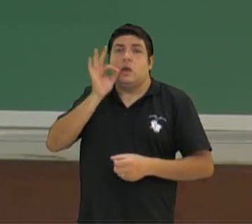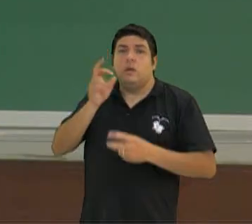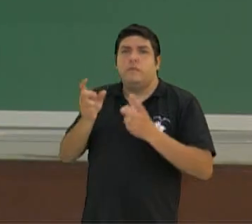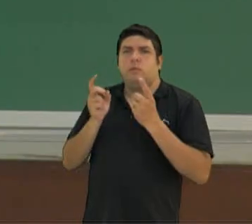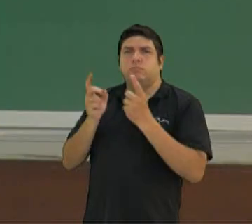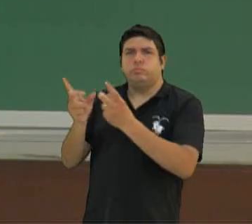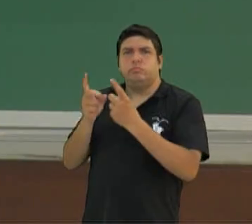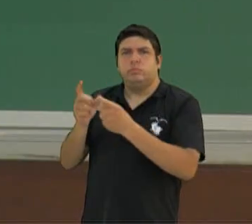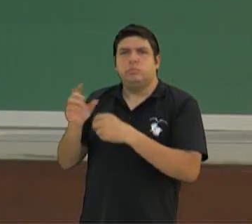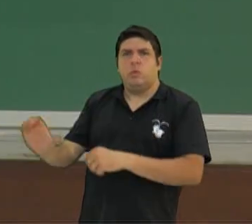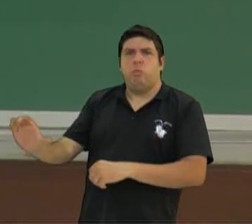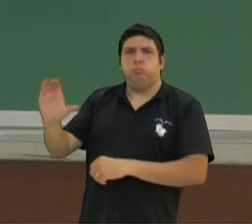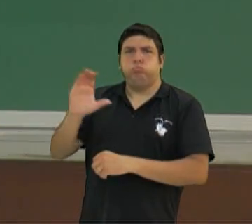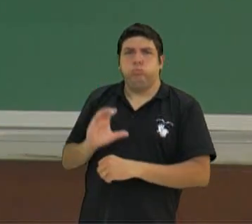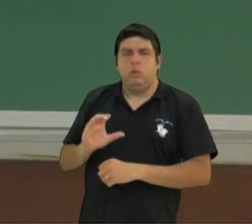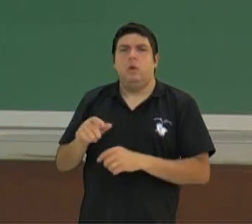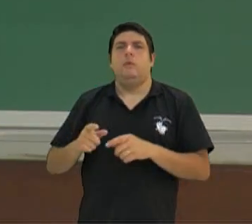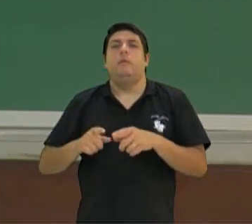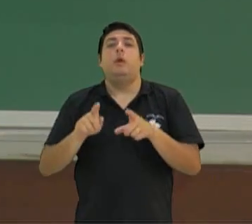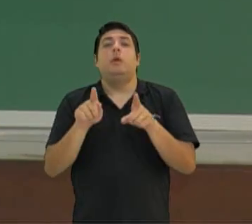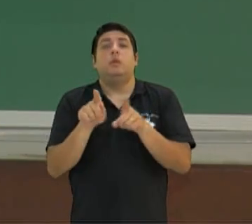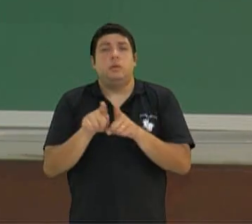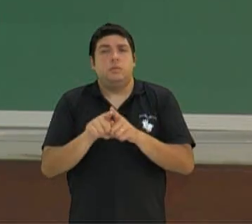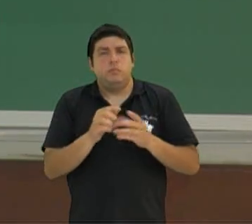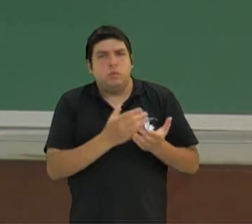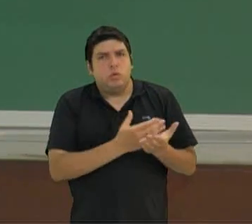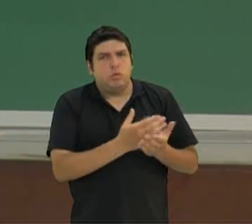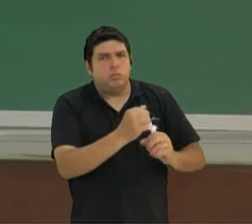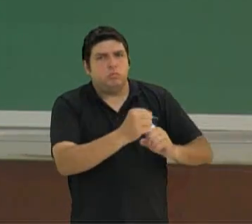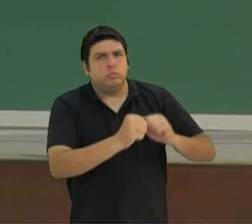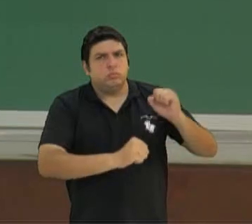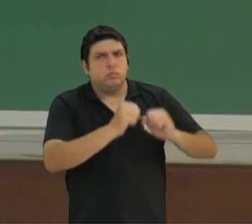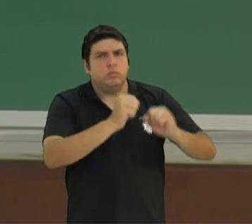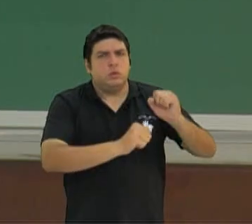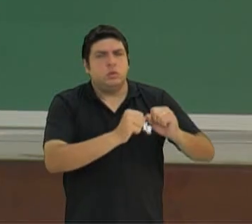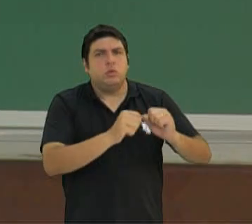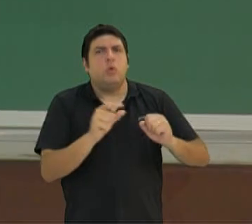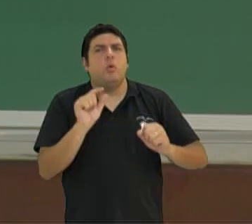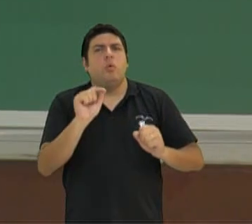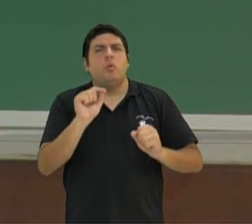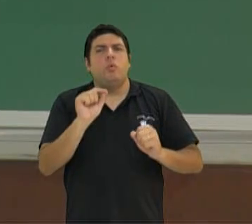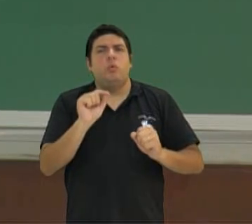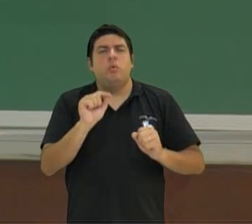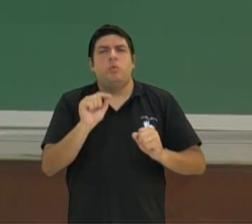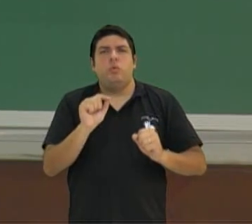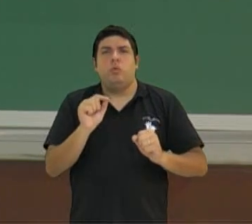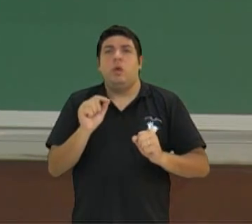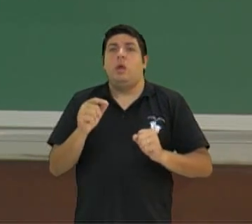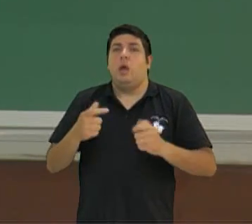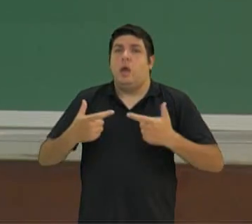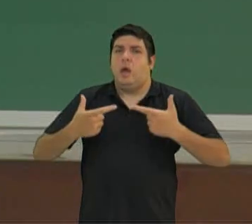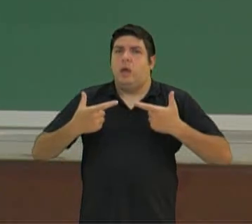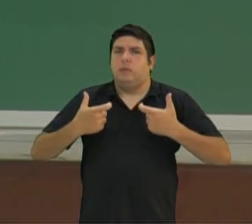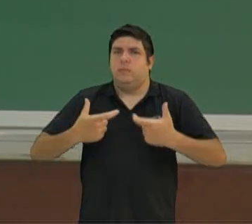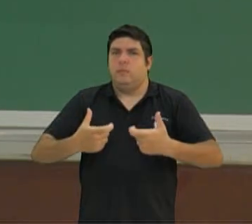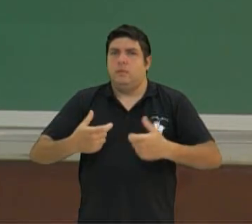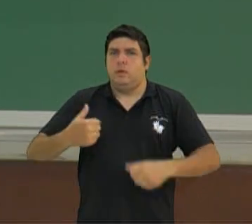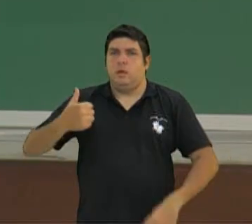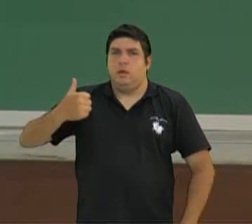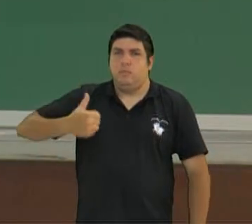outro fator importante ali para o início da industrialização do Brasil, que foram as duas grandes guerras. Mas por que